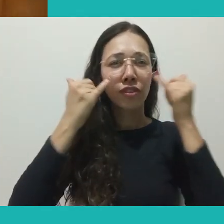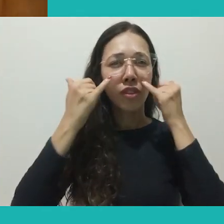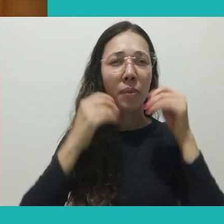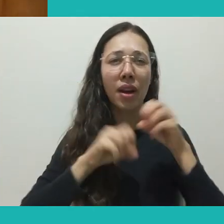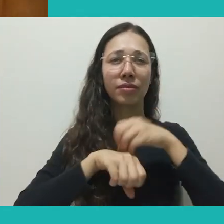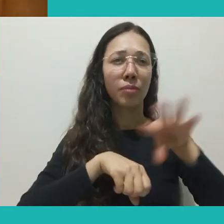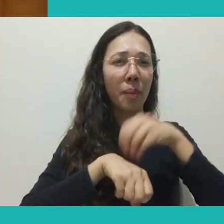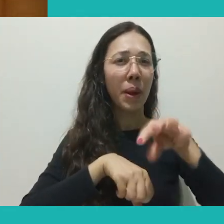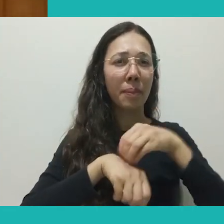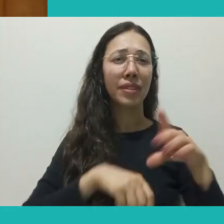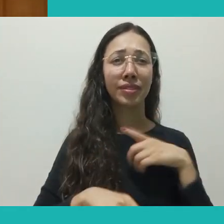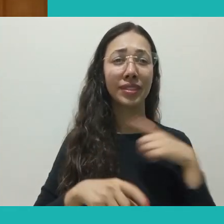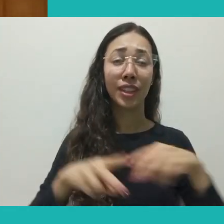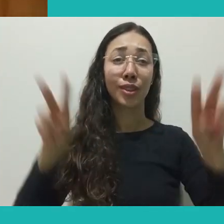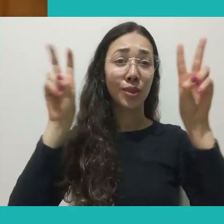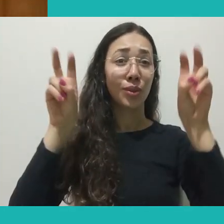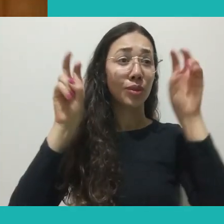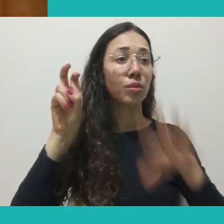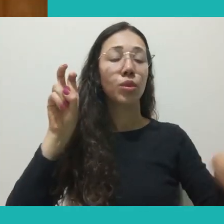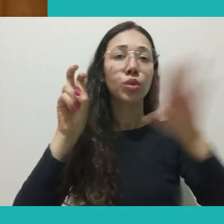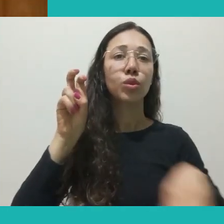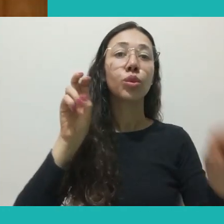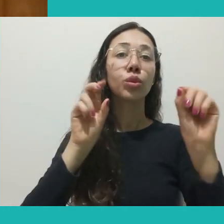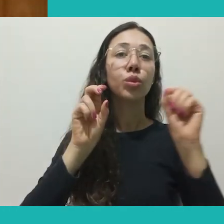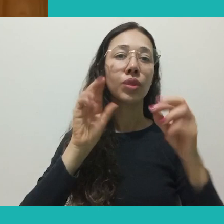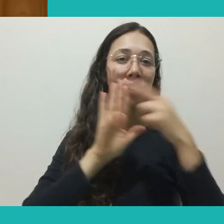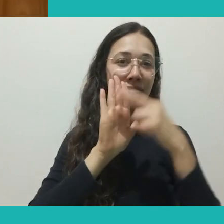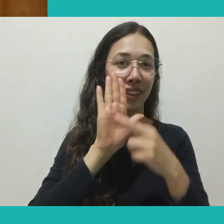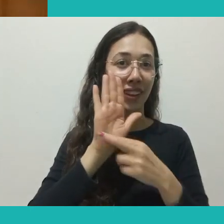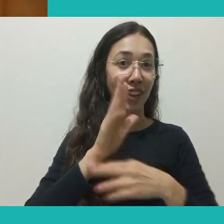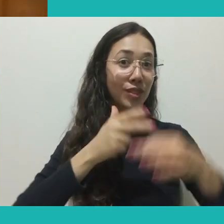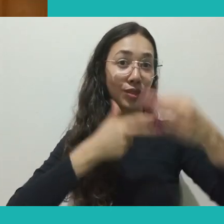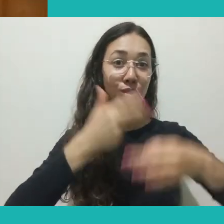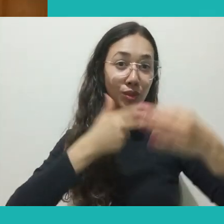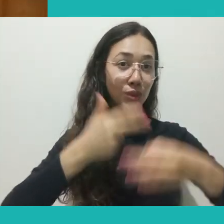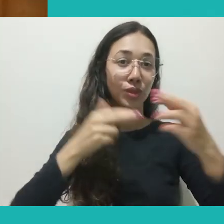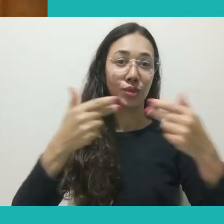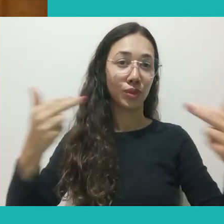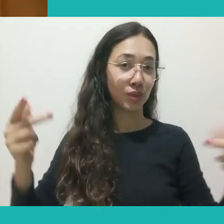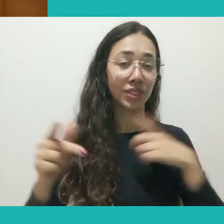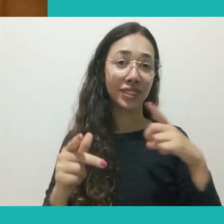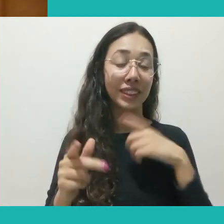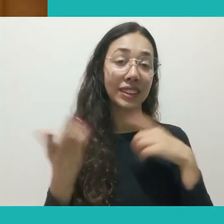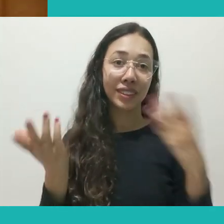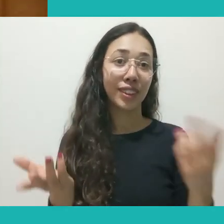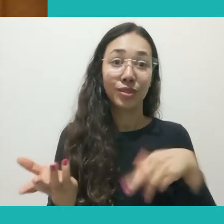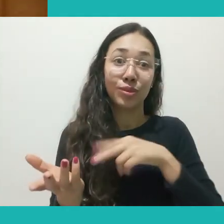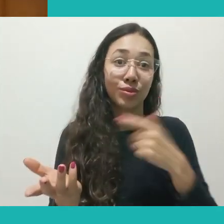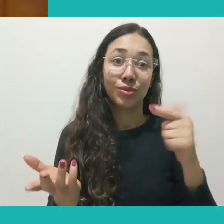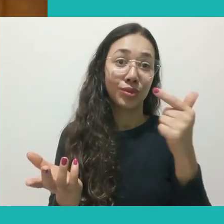informações sobre o seu regime jurídico que nós não temos, infelizmente, né? Nós que